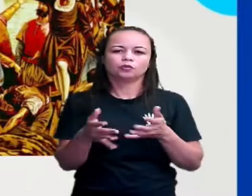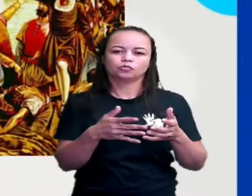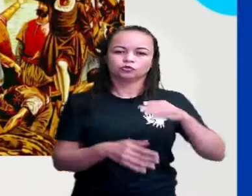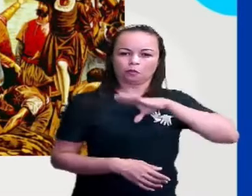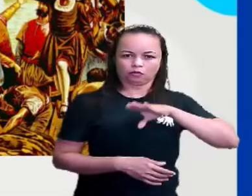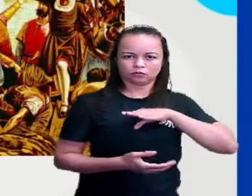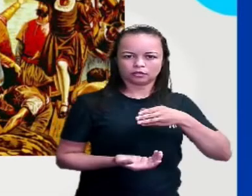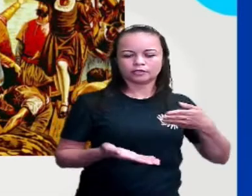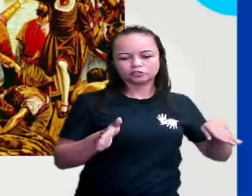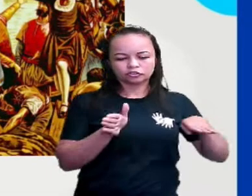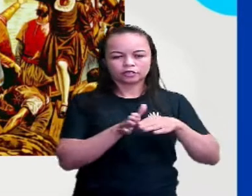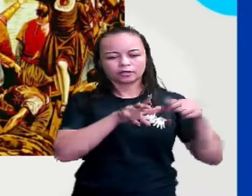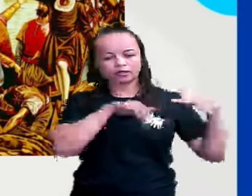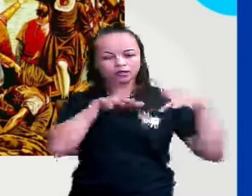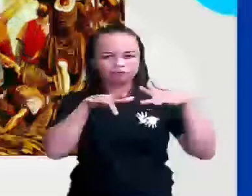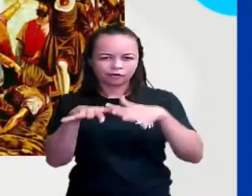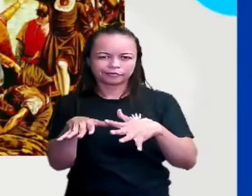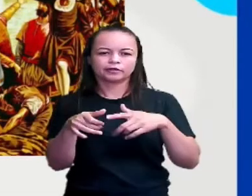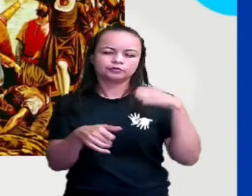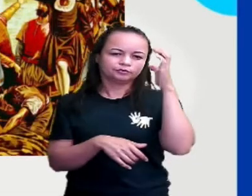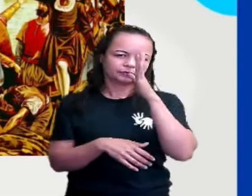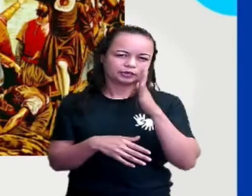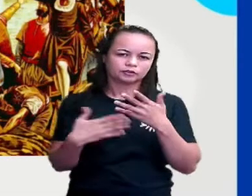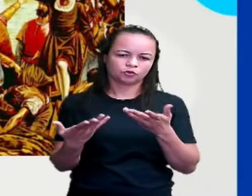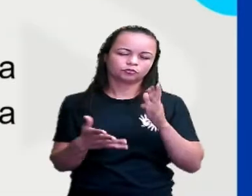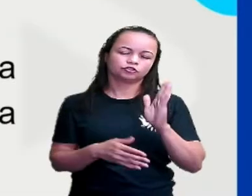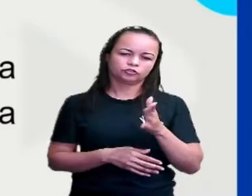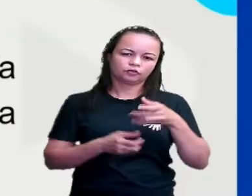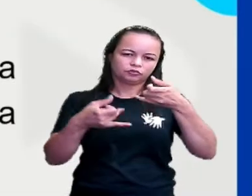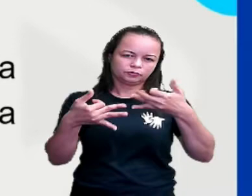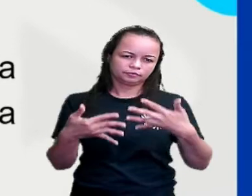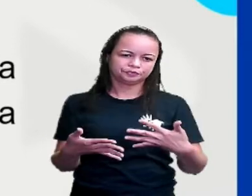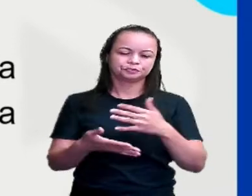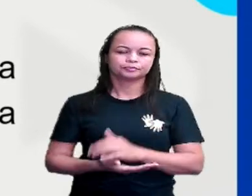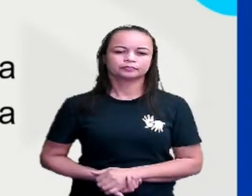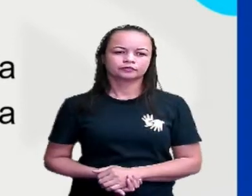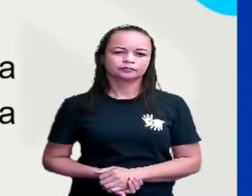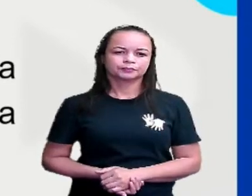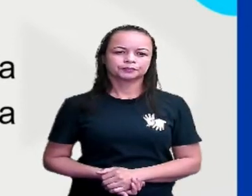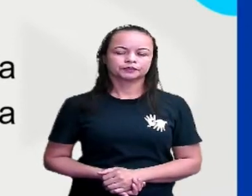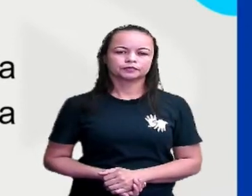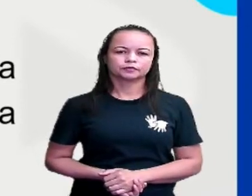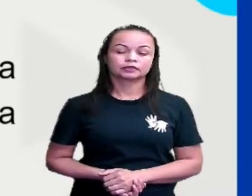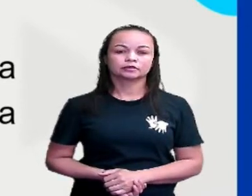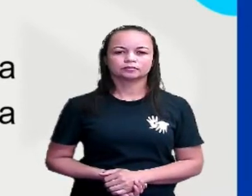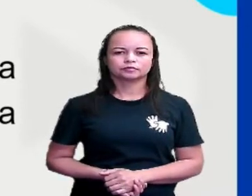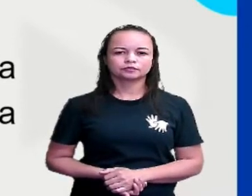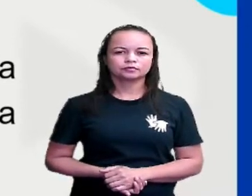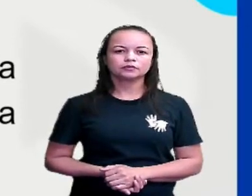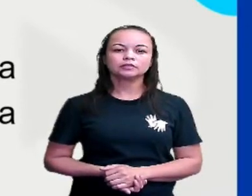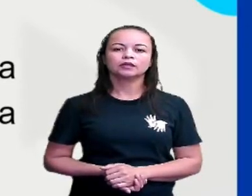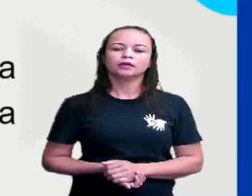portugueses chegando, né, invadindo, enfim, como já foi falado. E a Idade Contemporânea, que vai